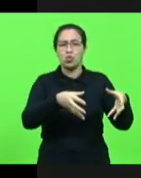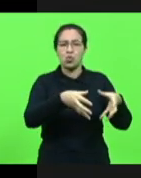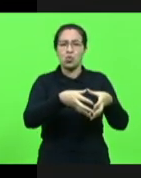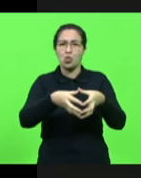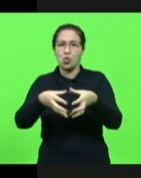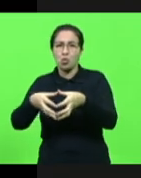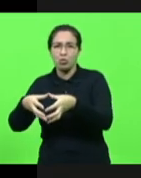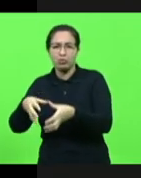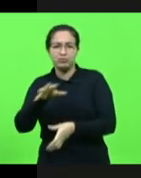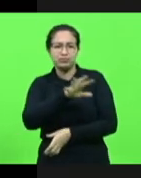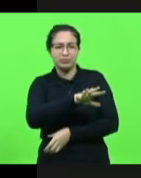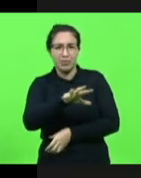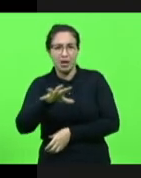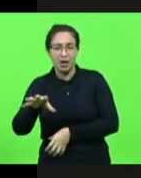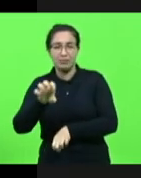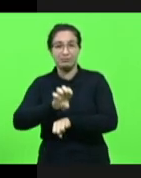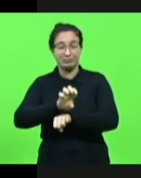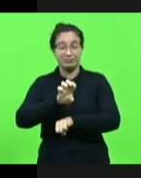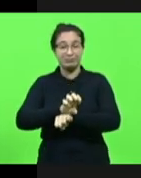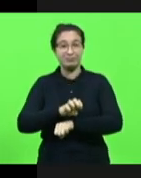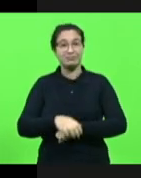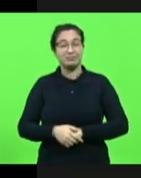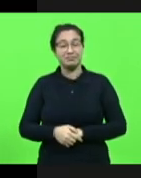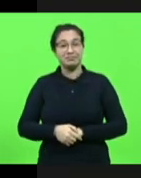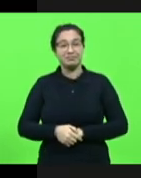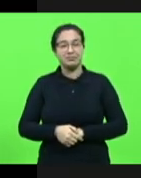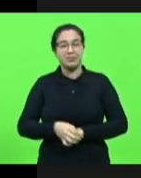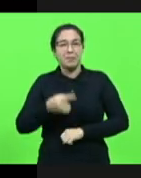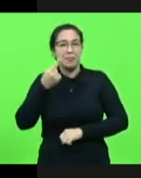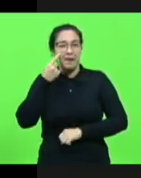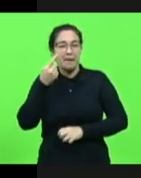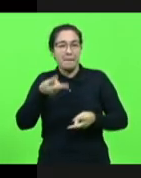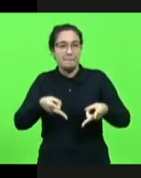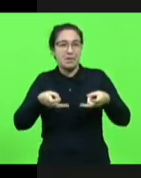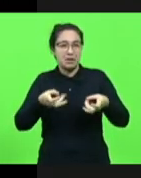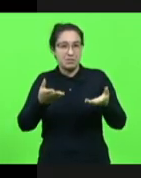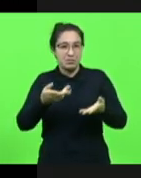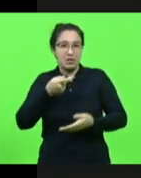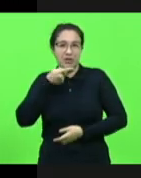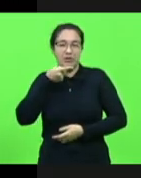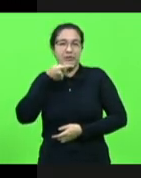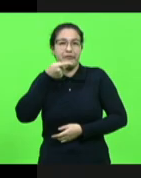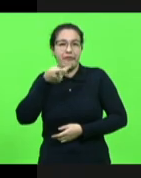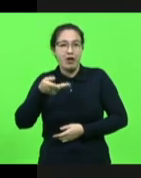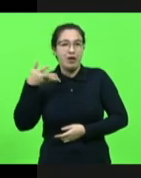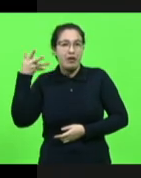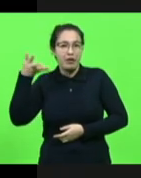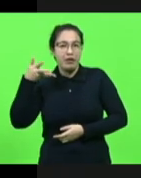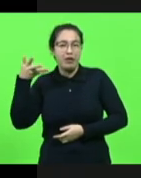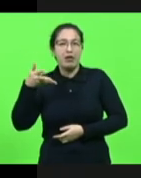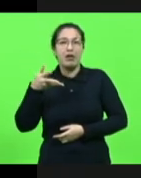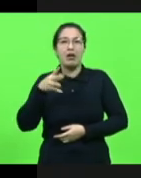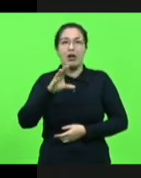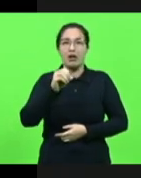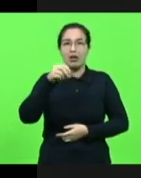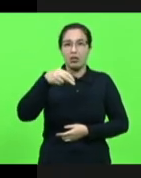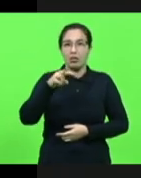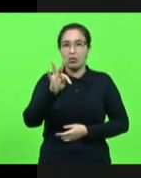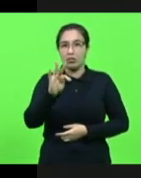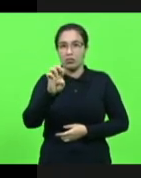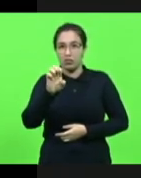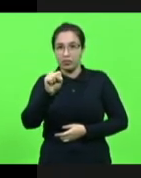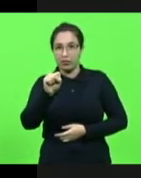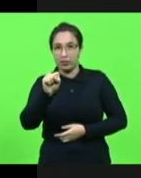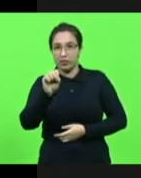Estado. E vejo muito quando ele fala sobre o contestado, quando Moacir Pereira